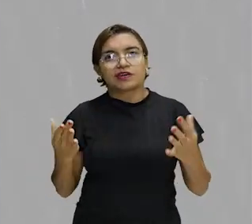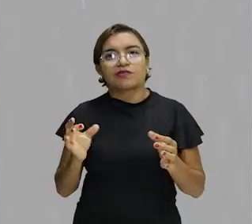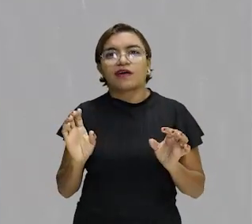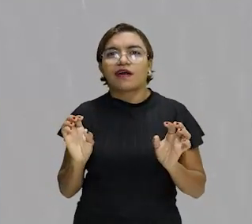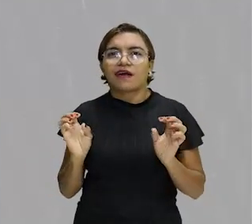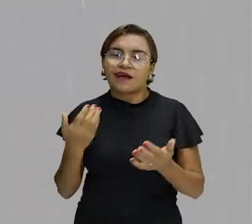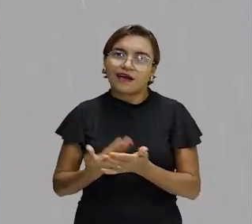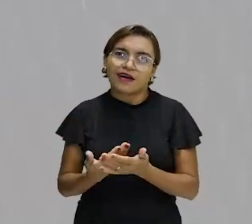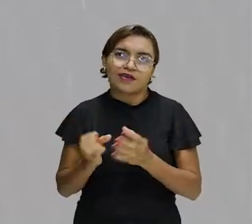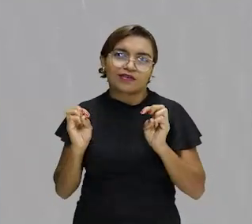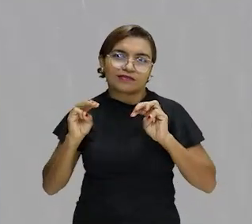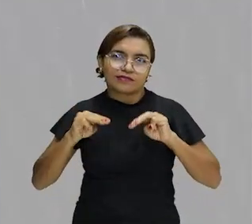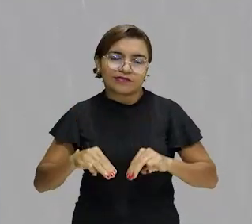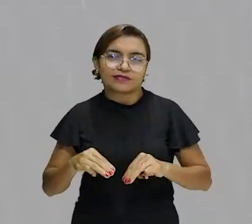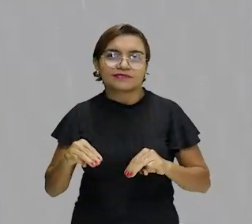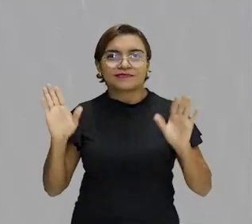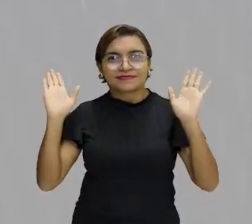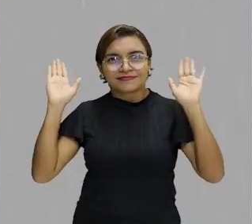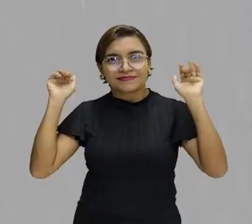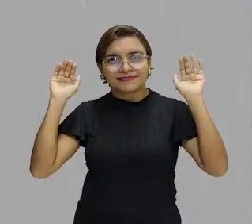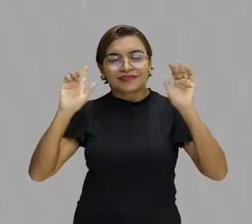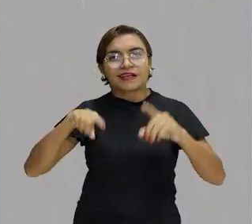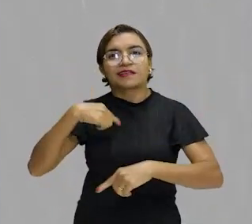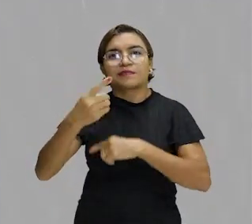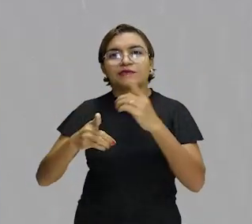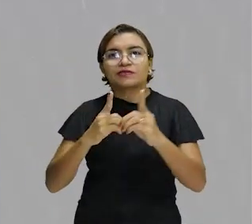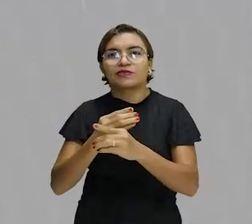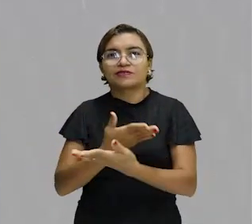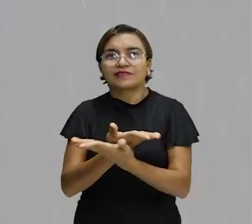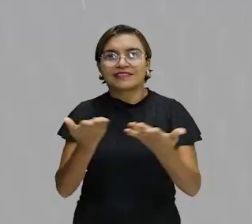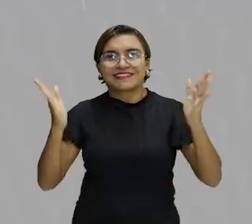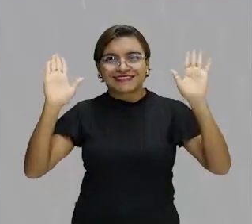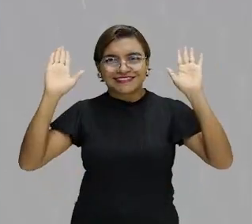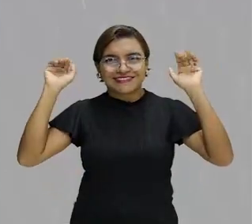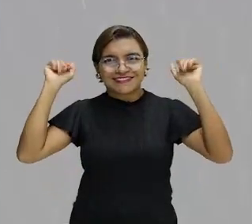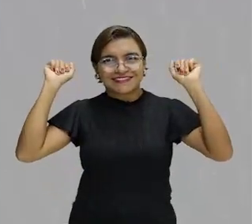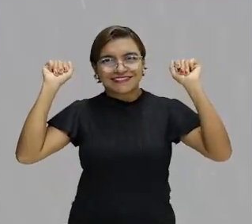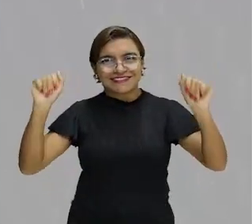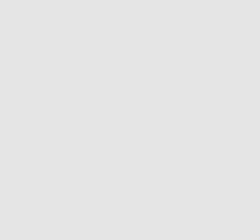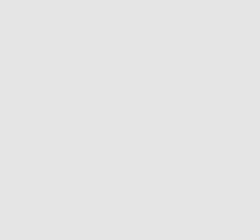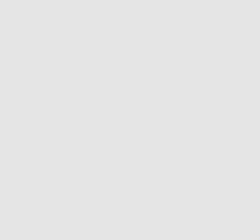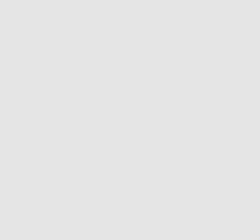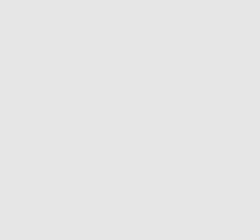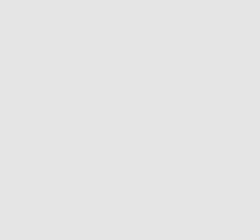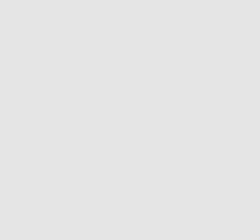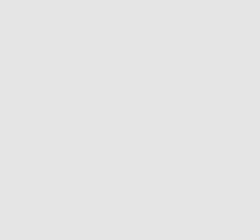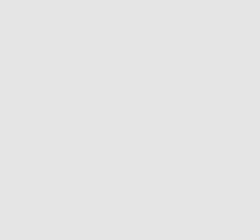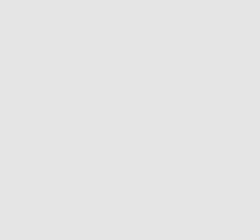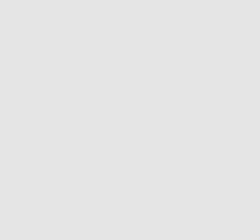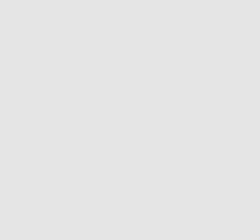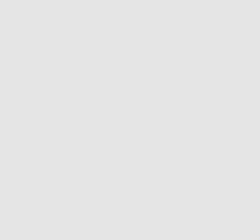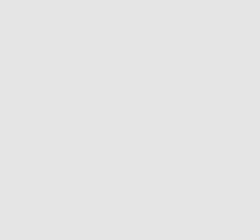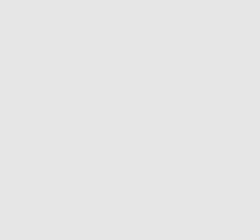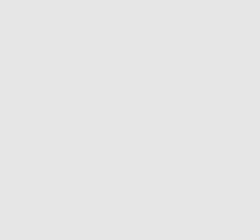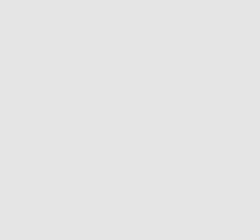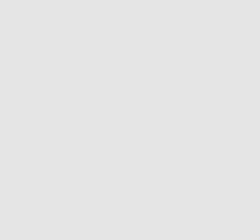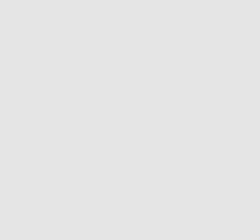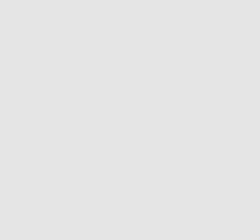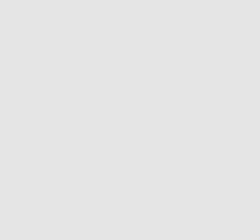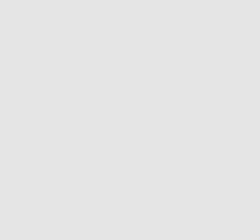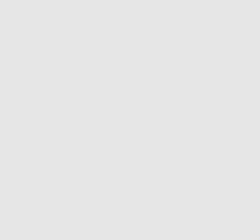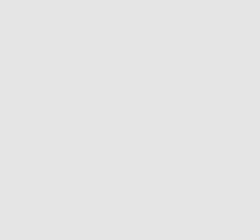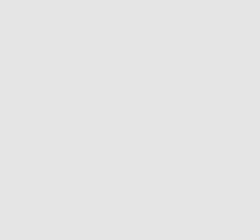as potências, quando aparece variável no expoente, virou função exponencial. Então, está tudo muito próximo, tudo muito relacionado, gente.